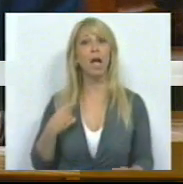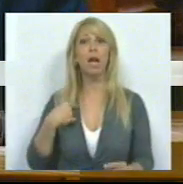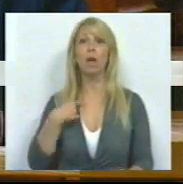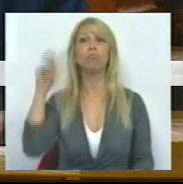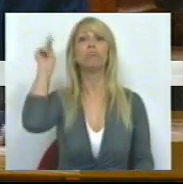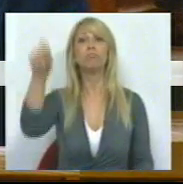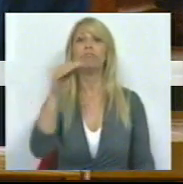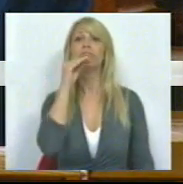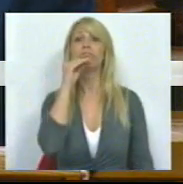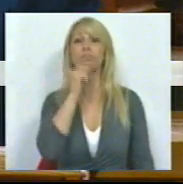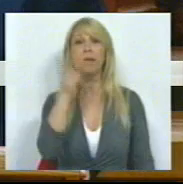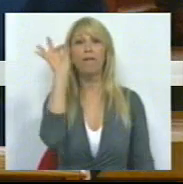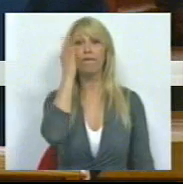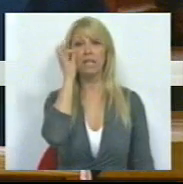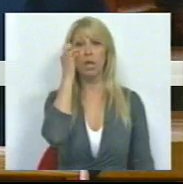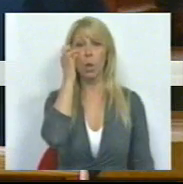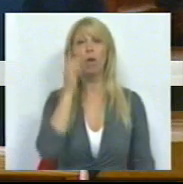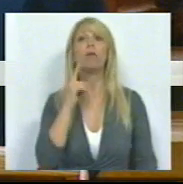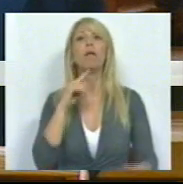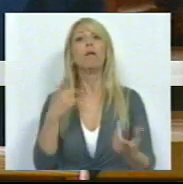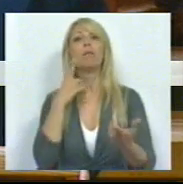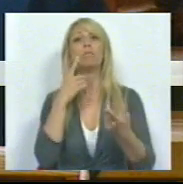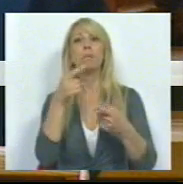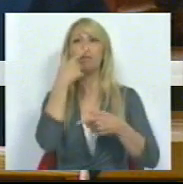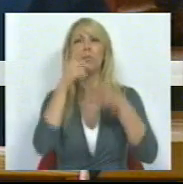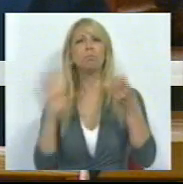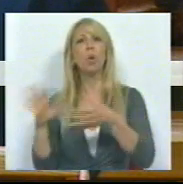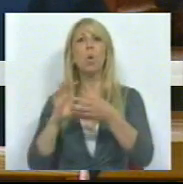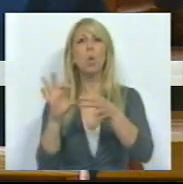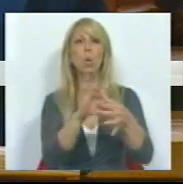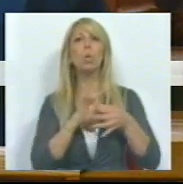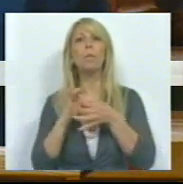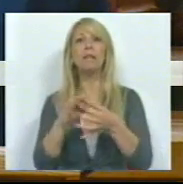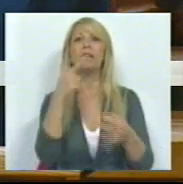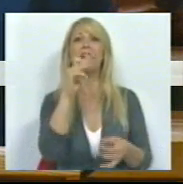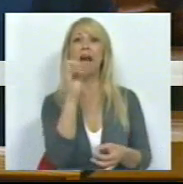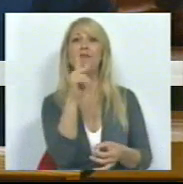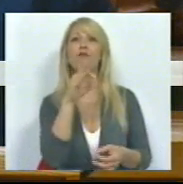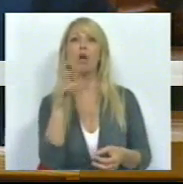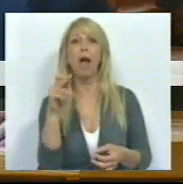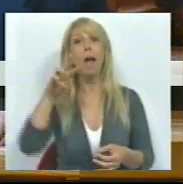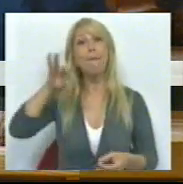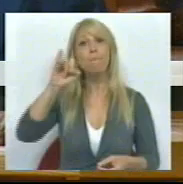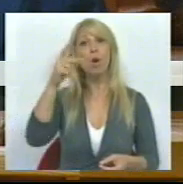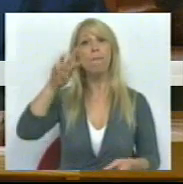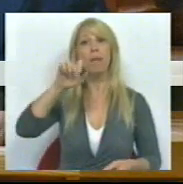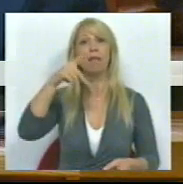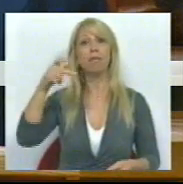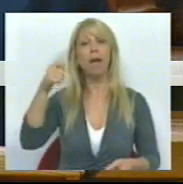de Viseu com dirigentes da Cooperativa Agrícola de Távora, Moimenta da Beira, e com a União